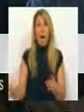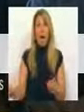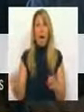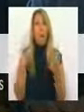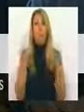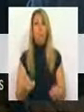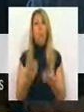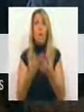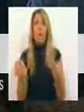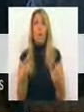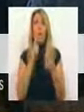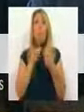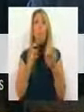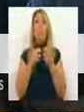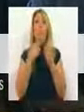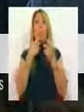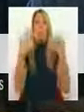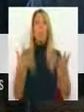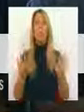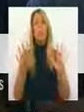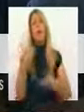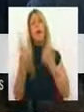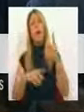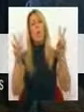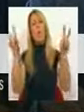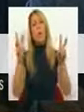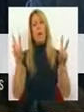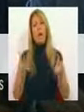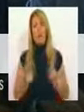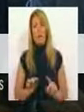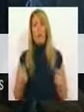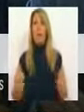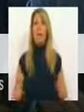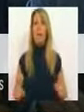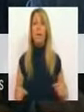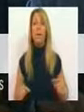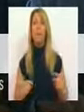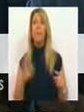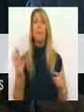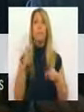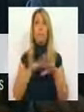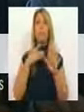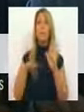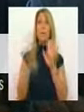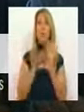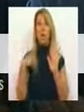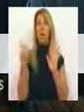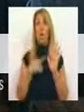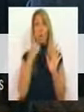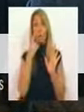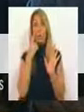Mas relativamente a alguns assuntos, eu gostaria, que estão aqui em cima da mesa, e sobretudo à legislação que nós temos